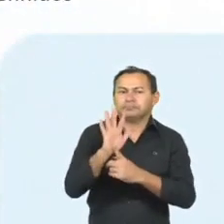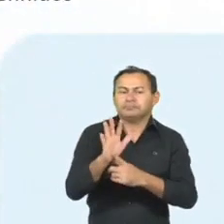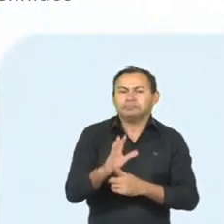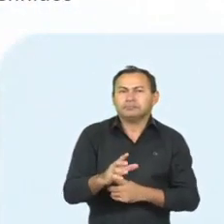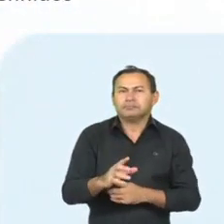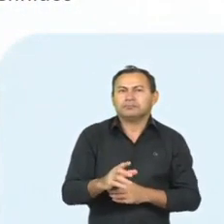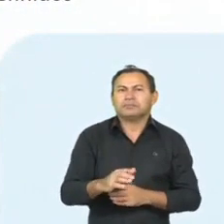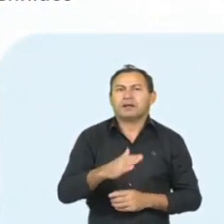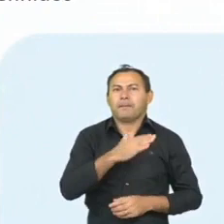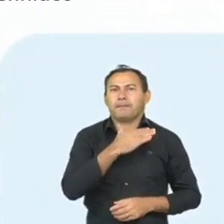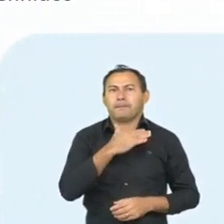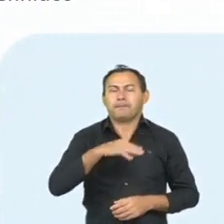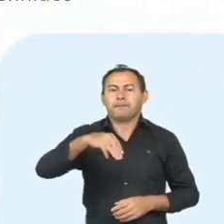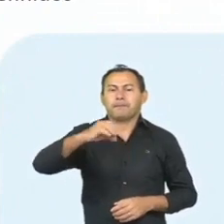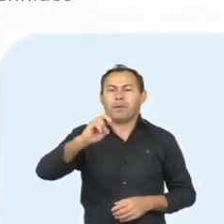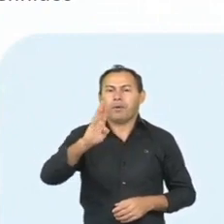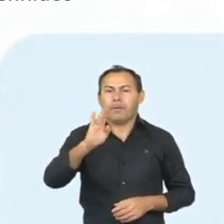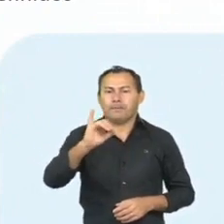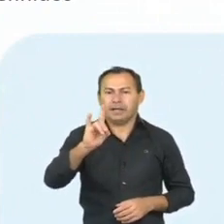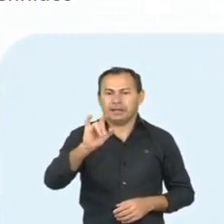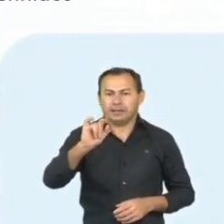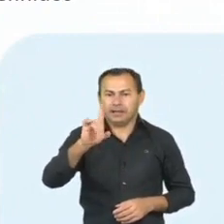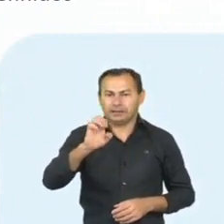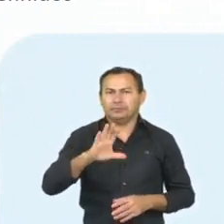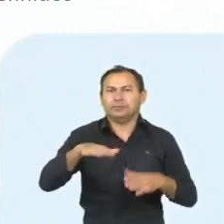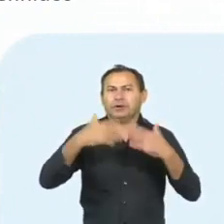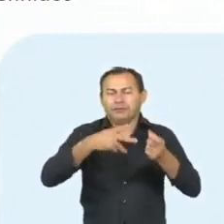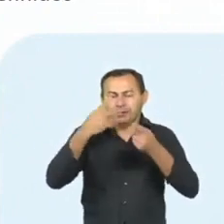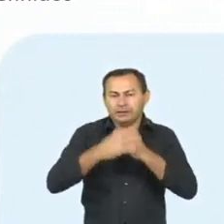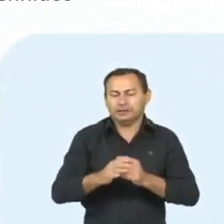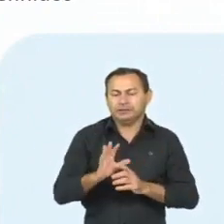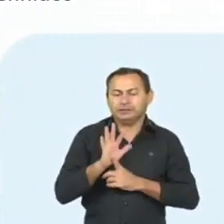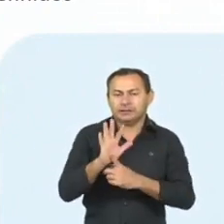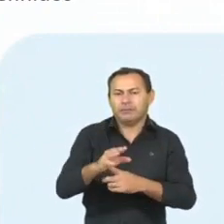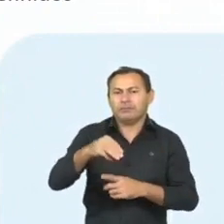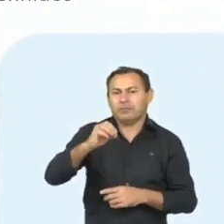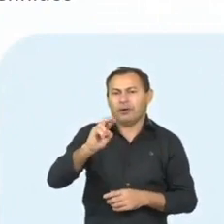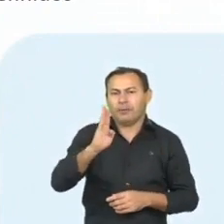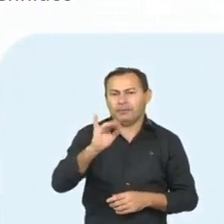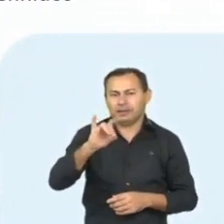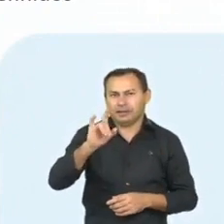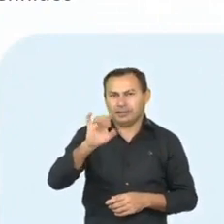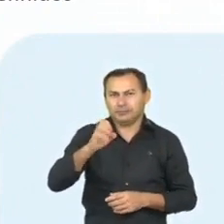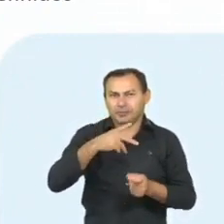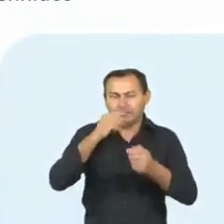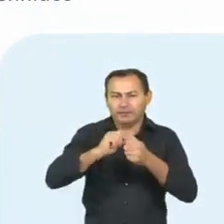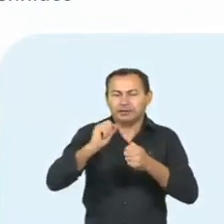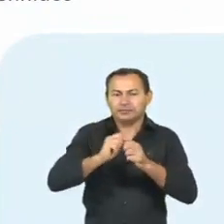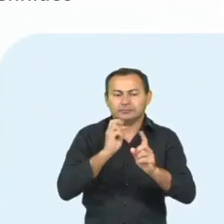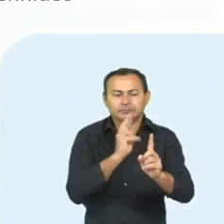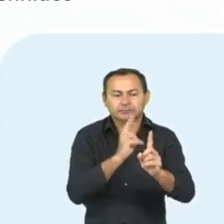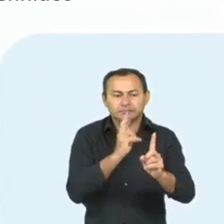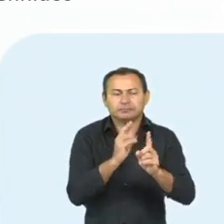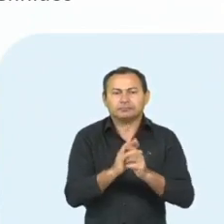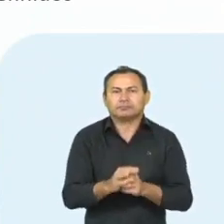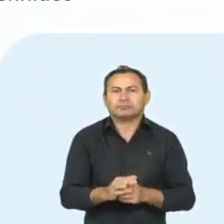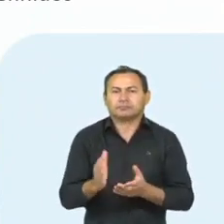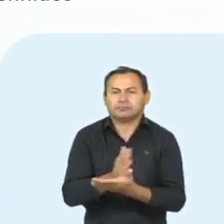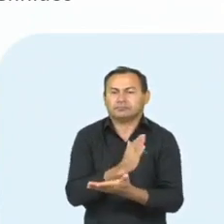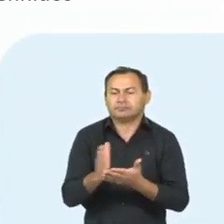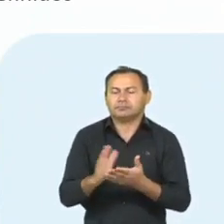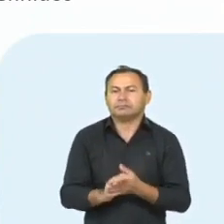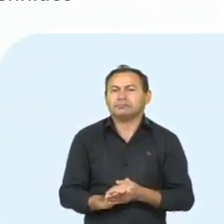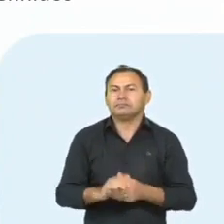de morbidade. Quando a gente fala em indicador de morbidade, eles fazem referência a uma